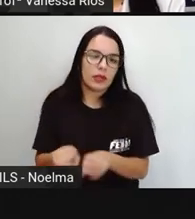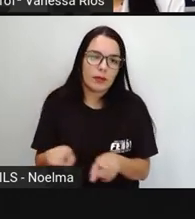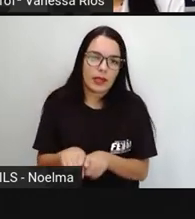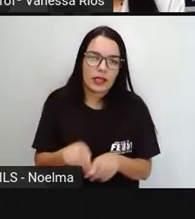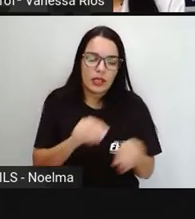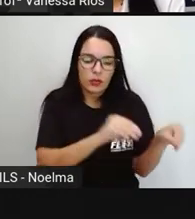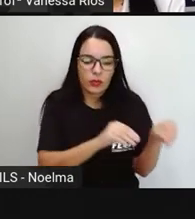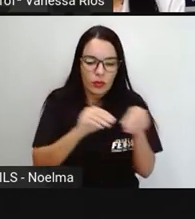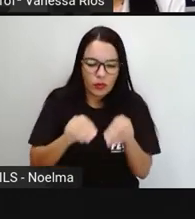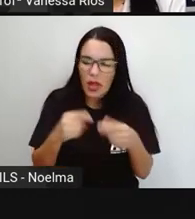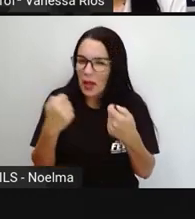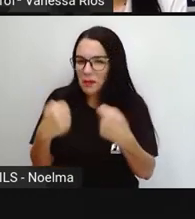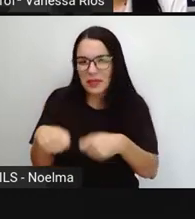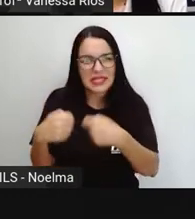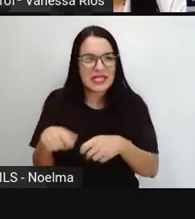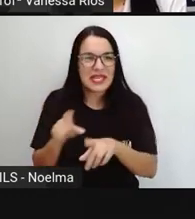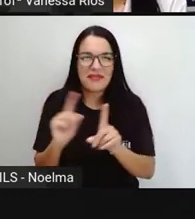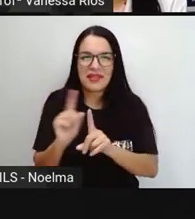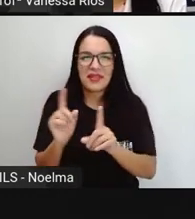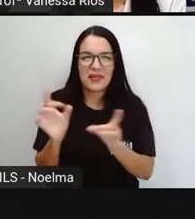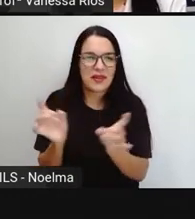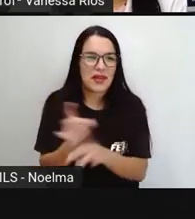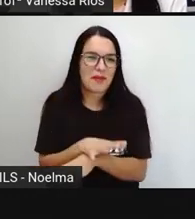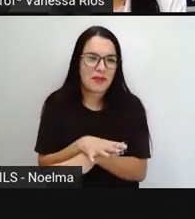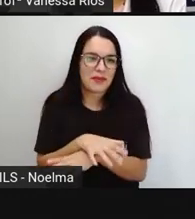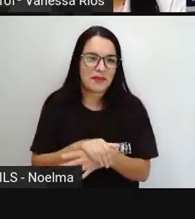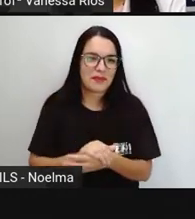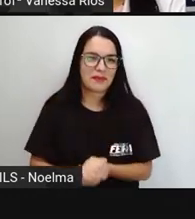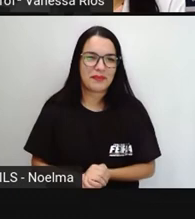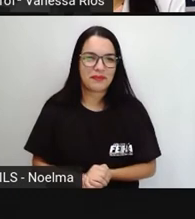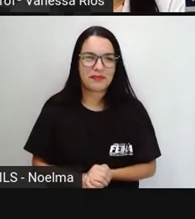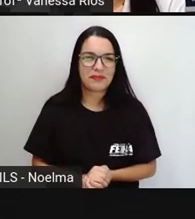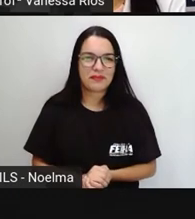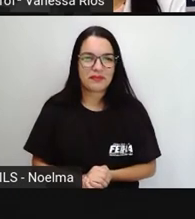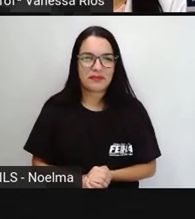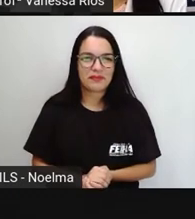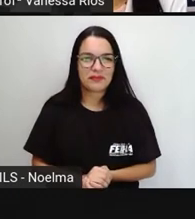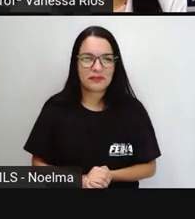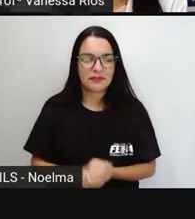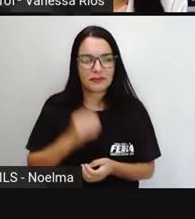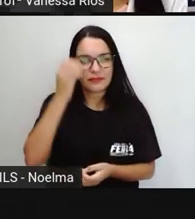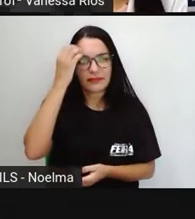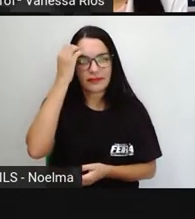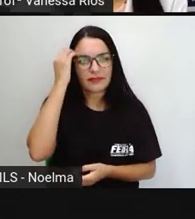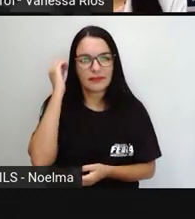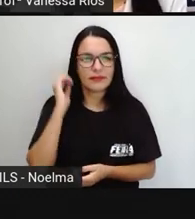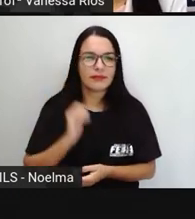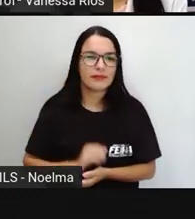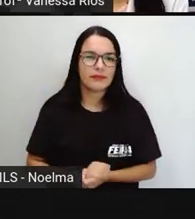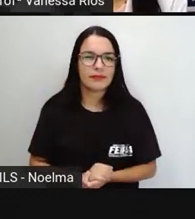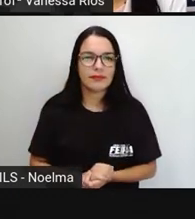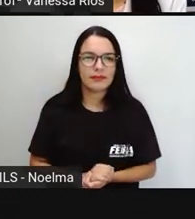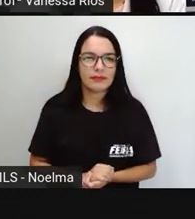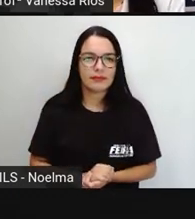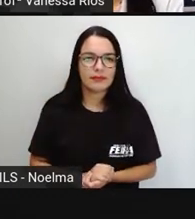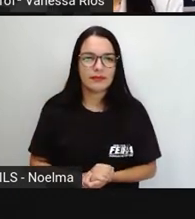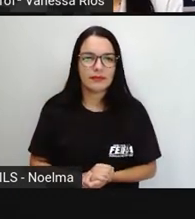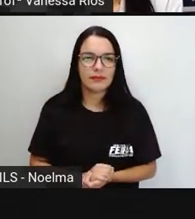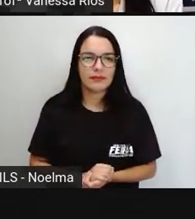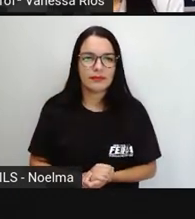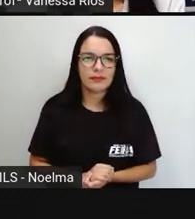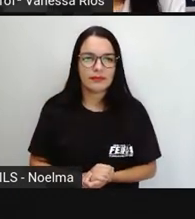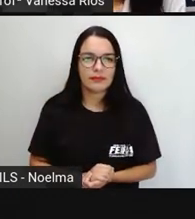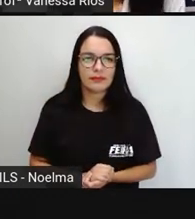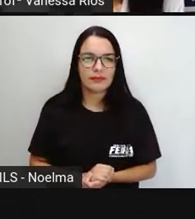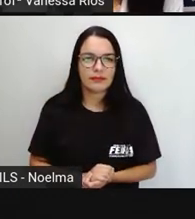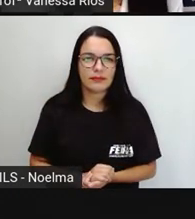uma melhora naquilo que eles conseguiam ali viver, naquilo que eles conseguiam ter dentro dos seus hábitos de